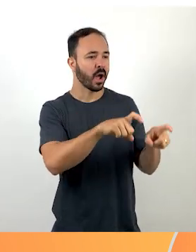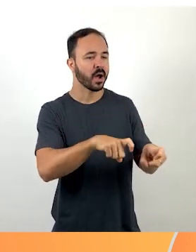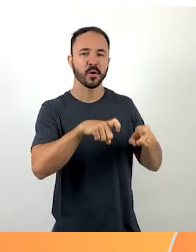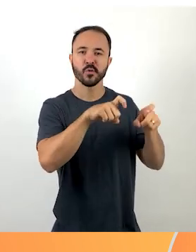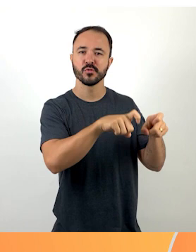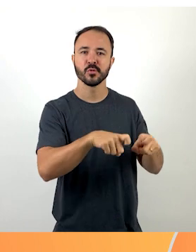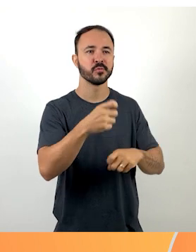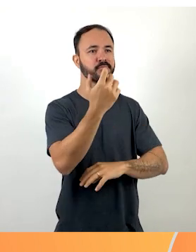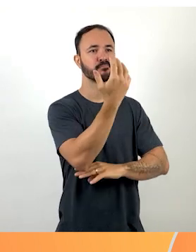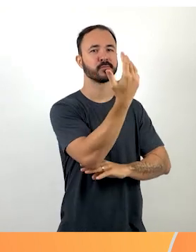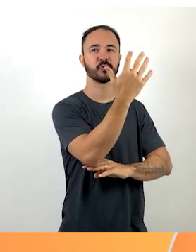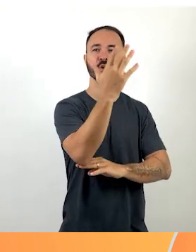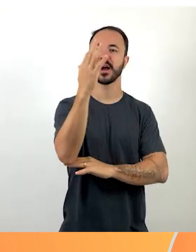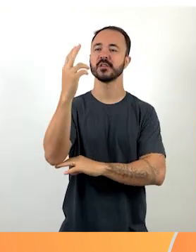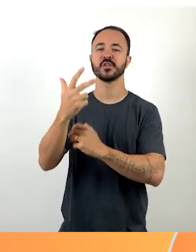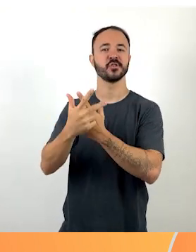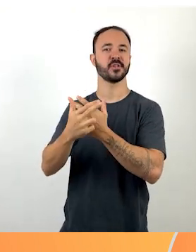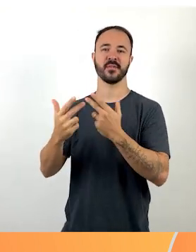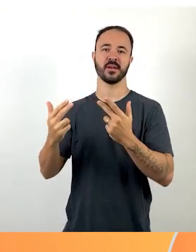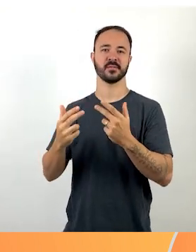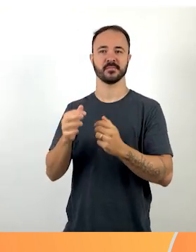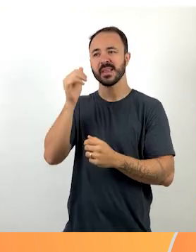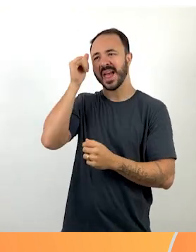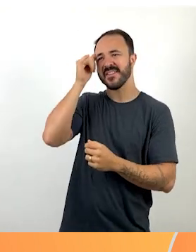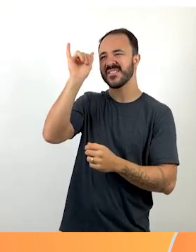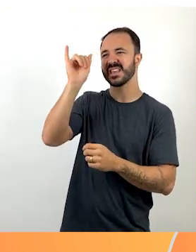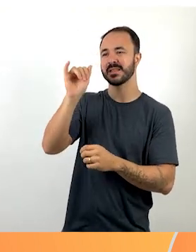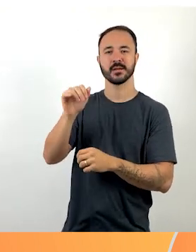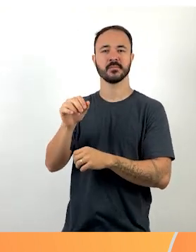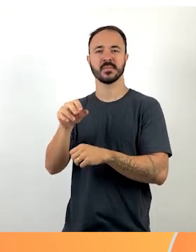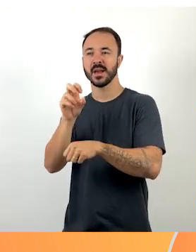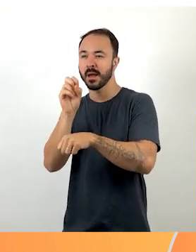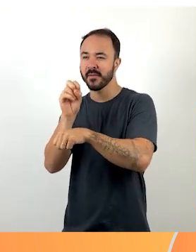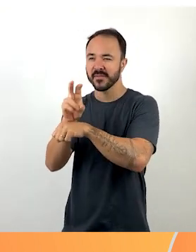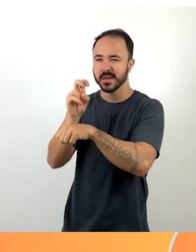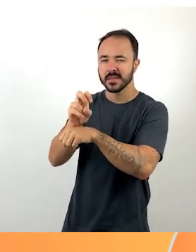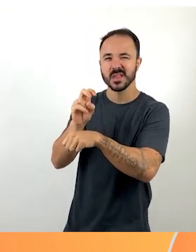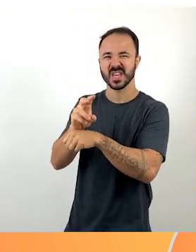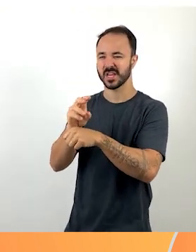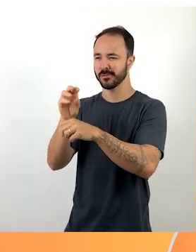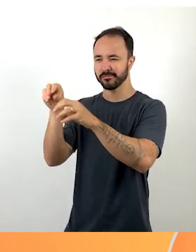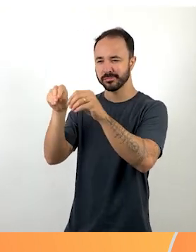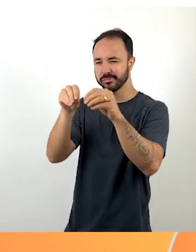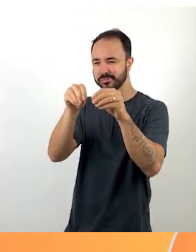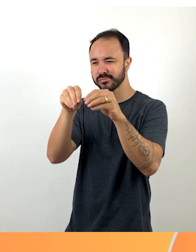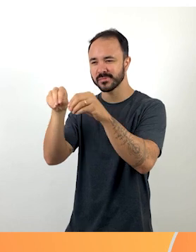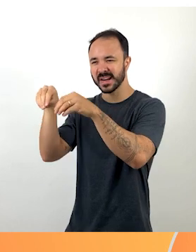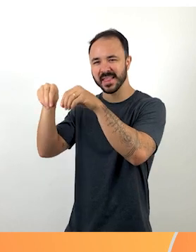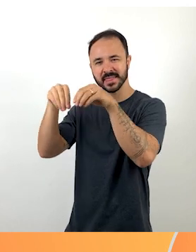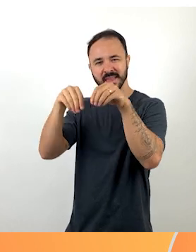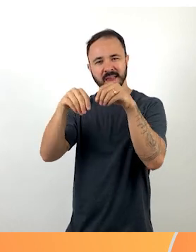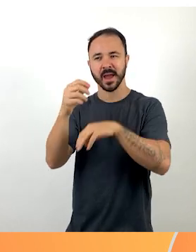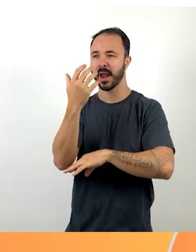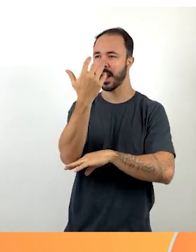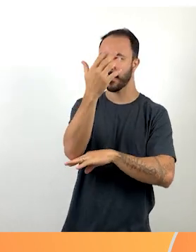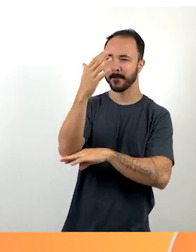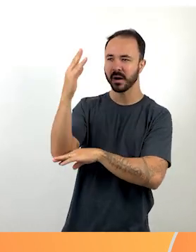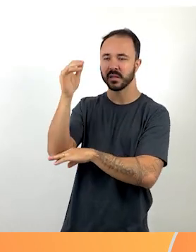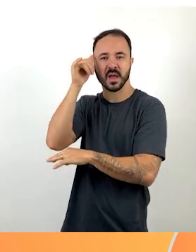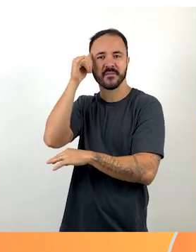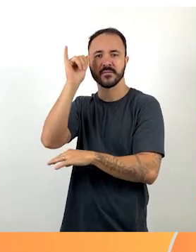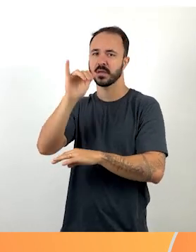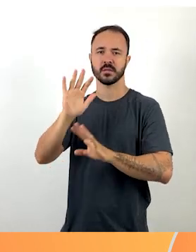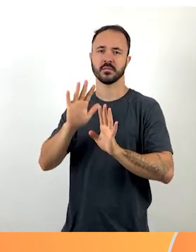em jardins e plantas, substituindo o uso de produtos químicos. Então, aqui eu tenho um produto altamente orgânico, altamente